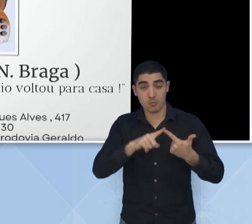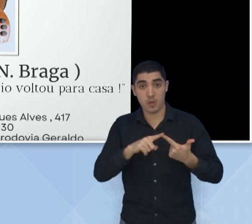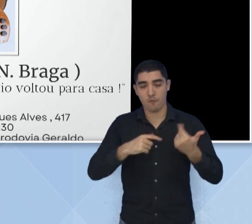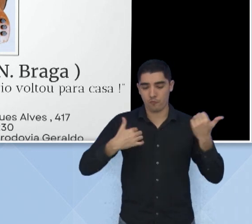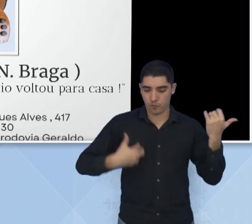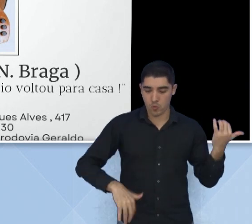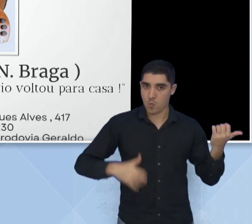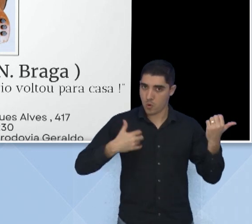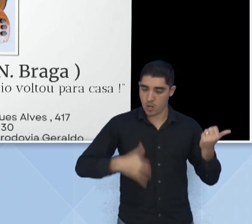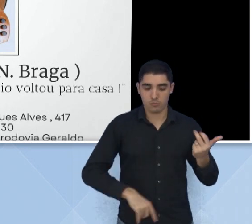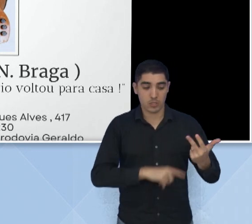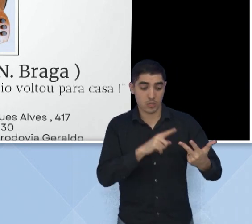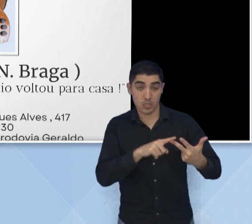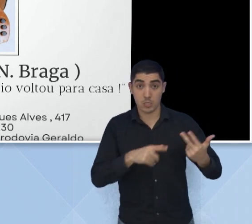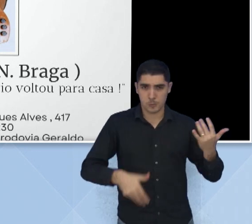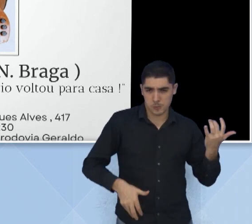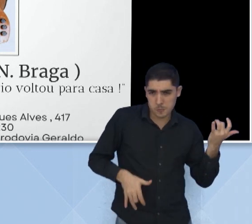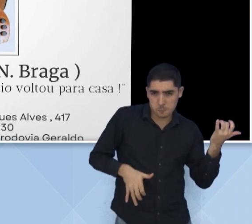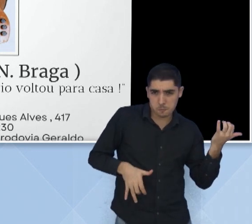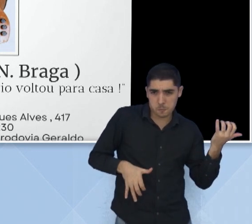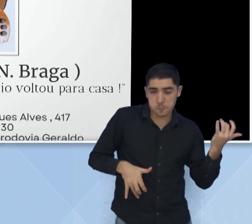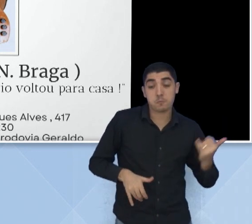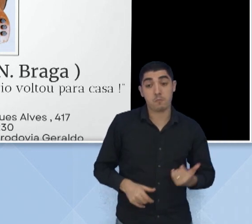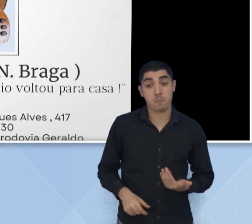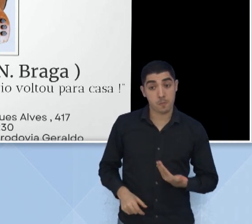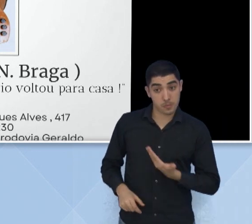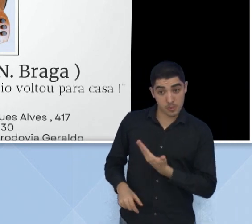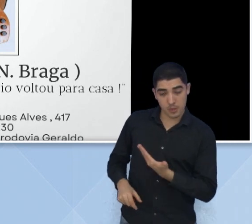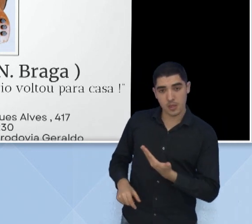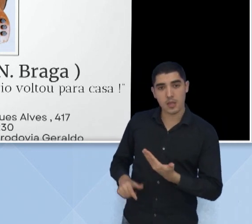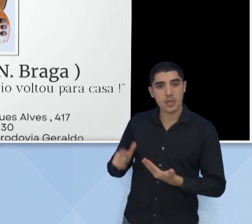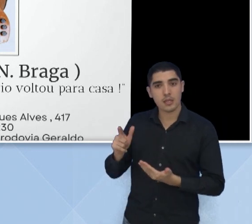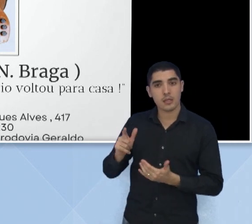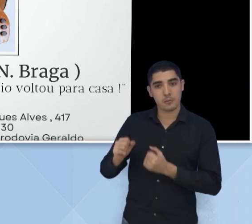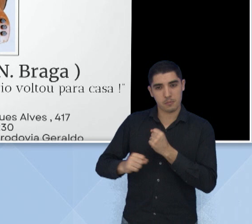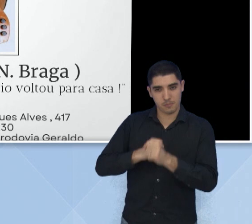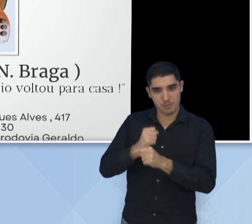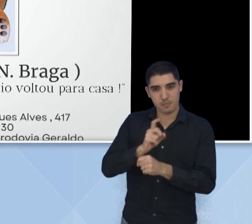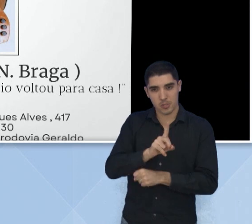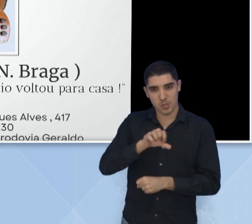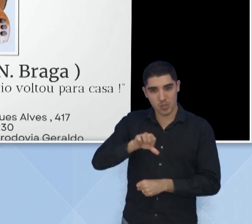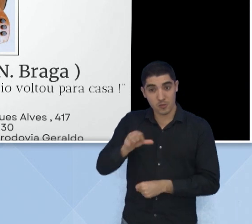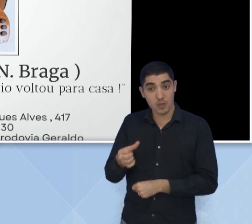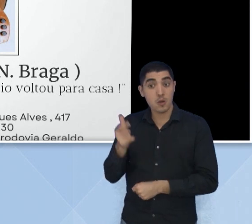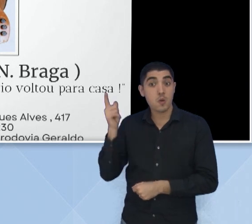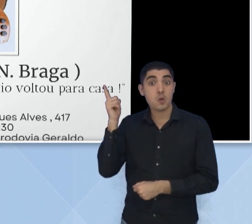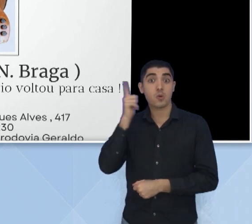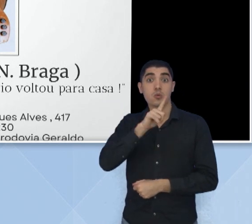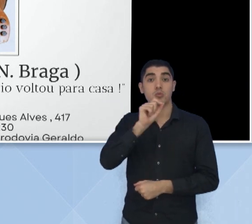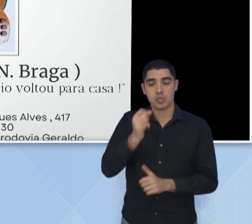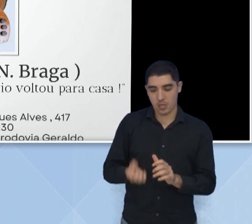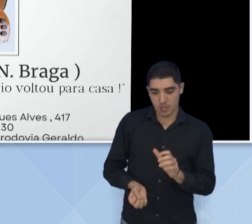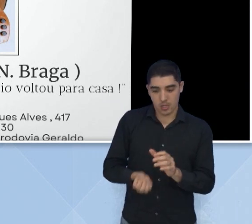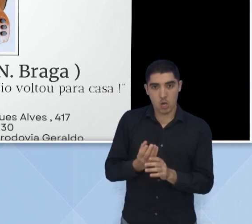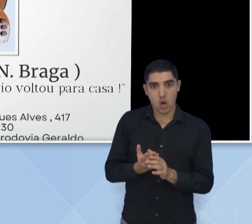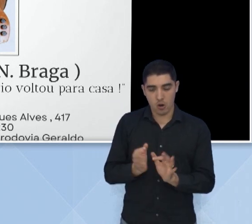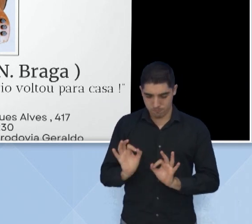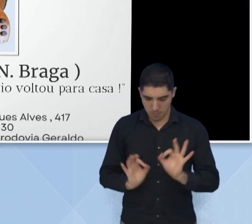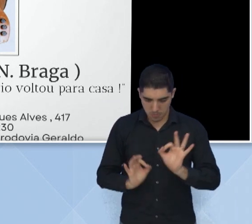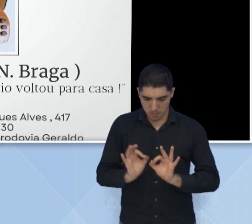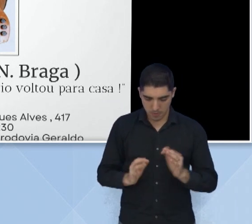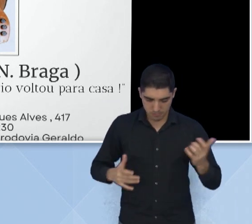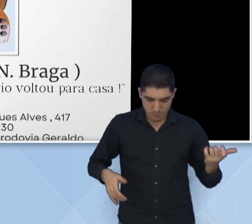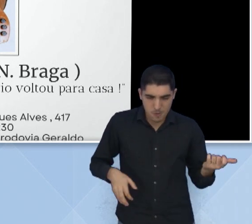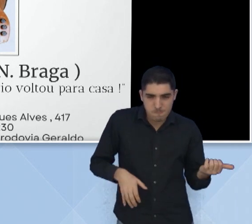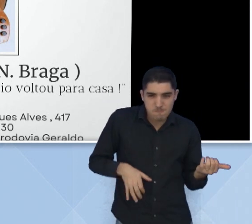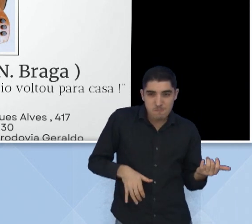clássica. Em 1996 fabricou a menor guitarra funcional do mundo, conhecido como a